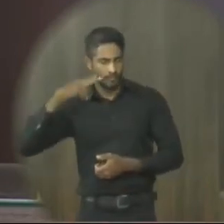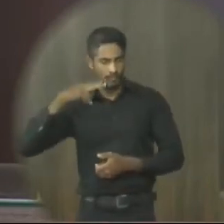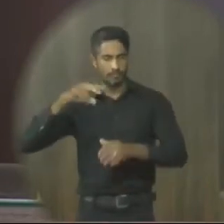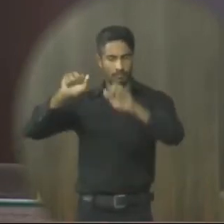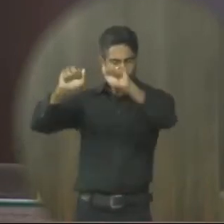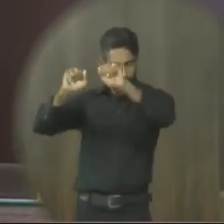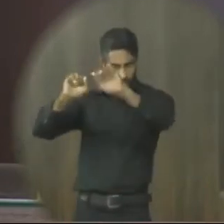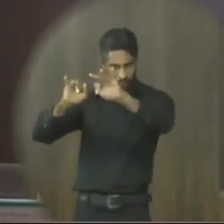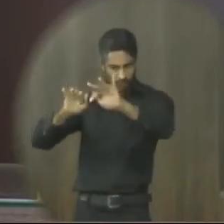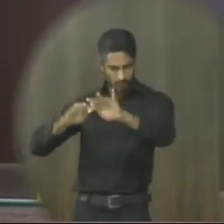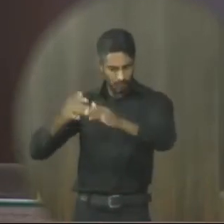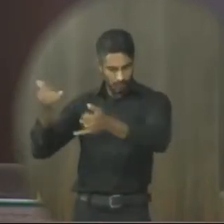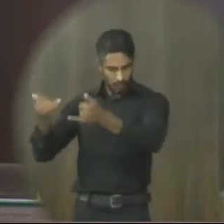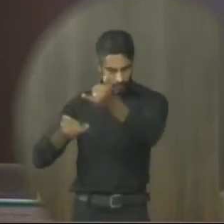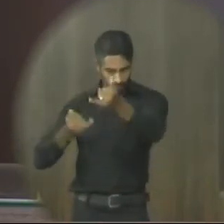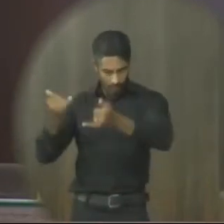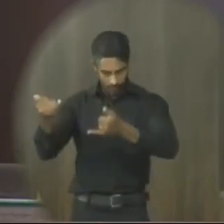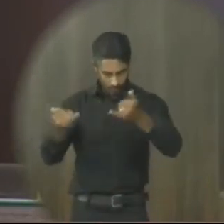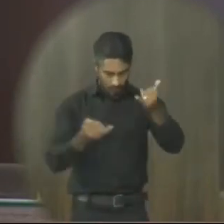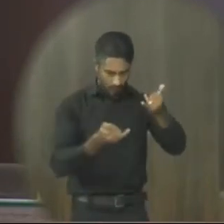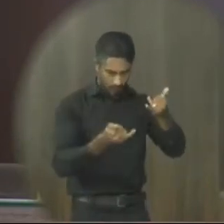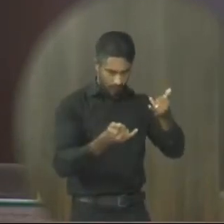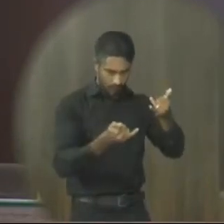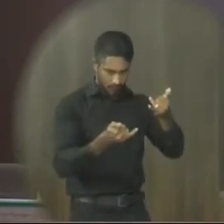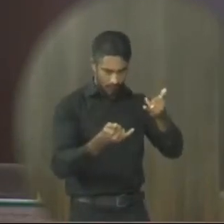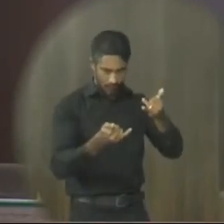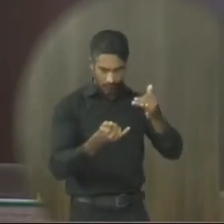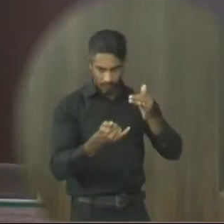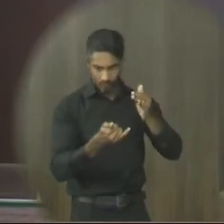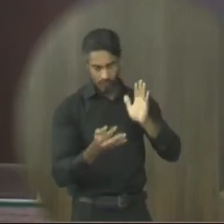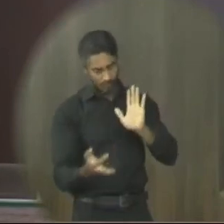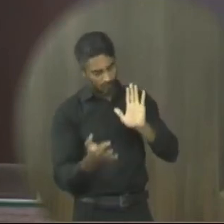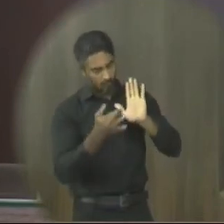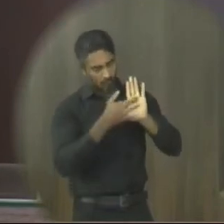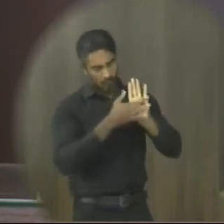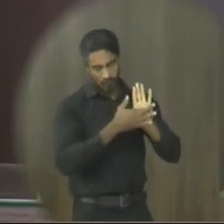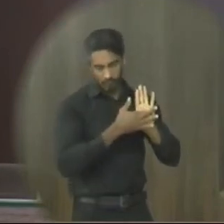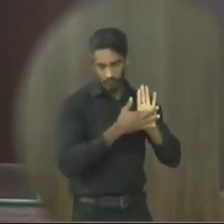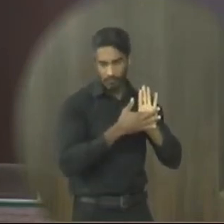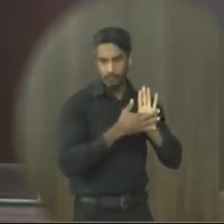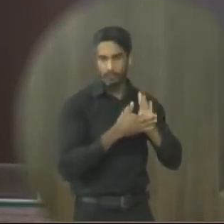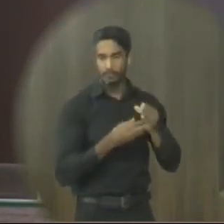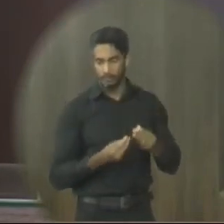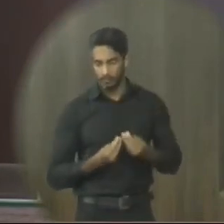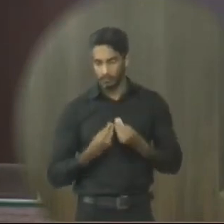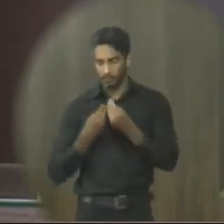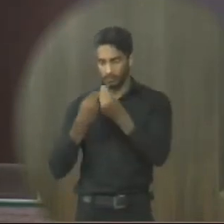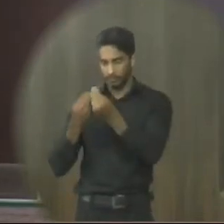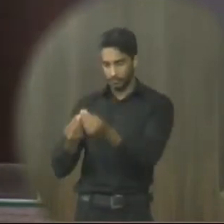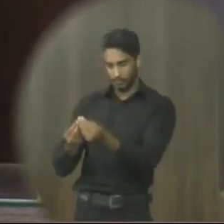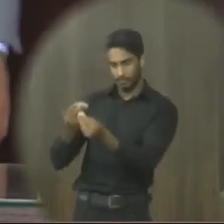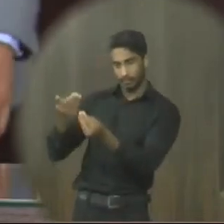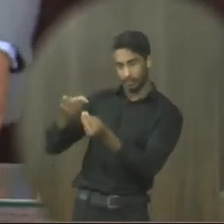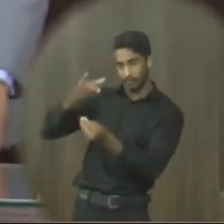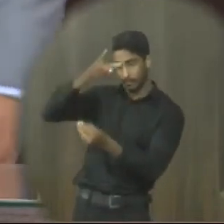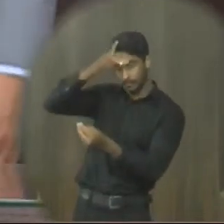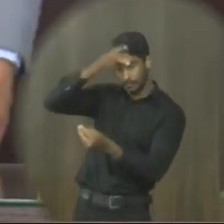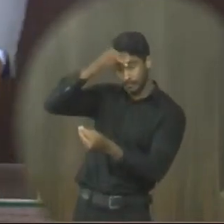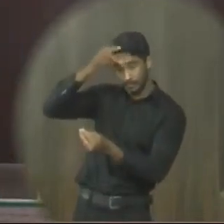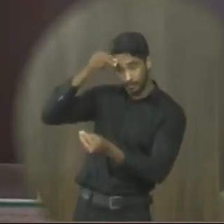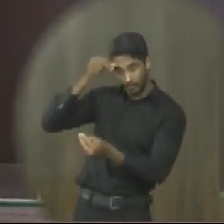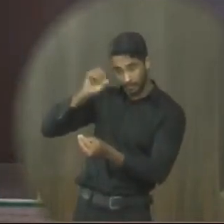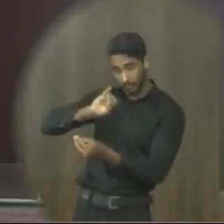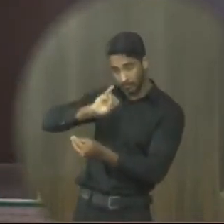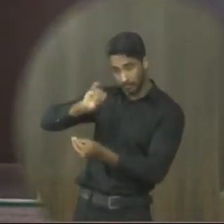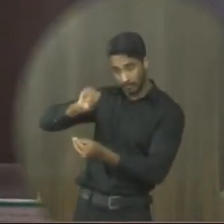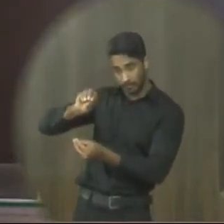O vereador que se subscreve vem, depois de ouvir o seu plenário, na forma regimental, sugere-se ao senhor prefeito de Janaúba, o